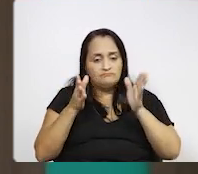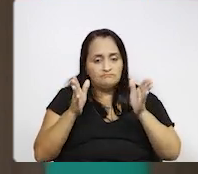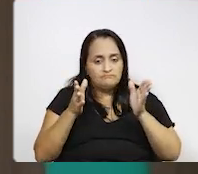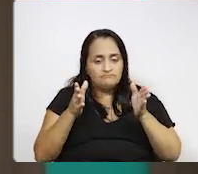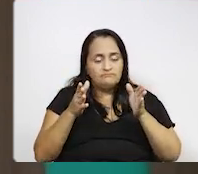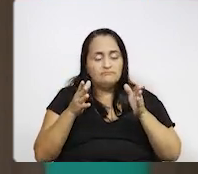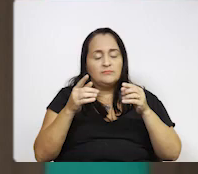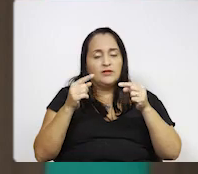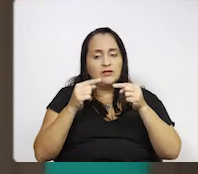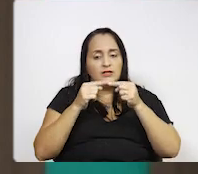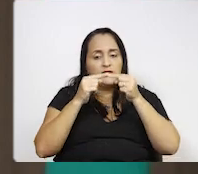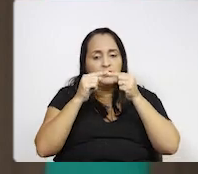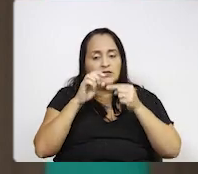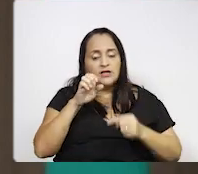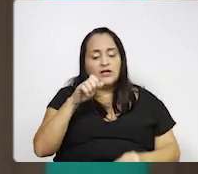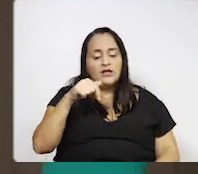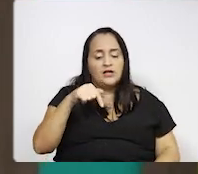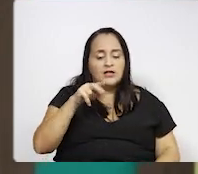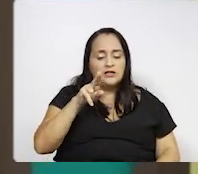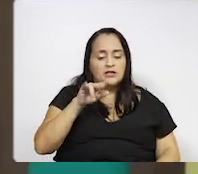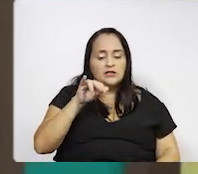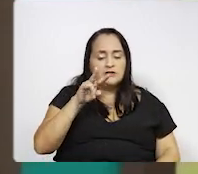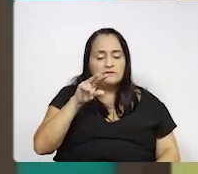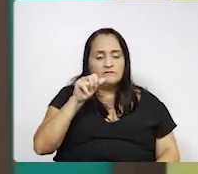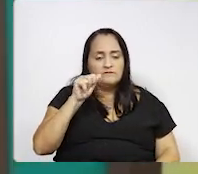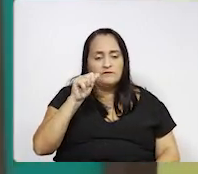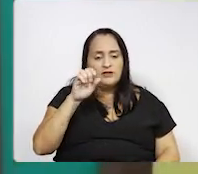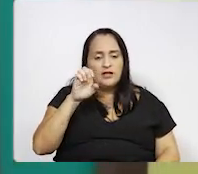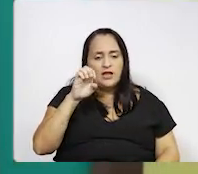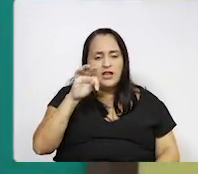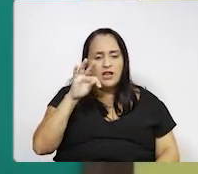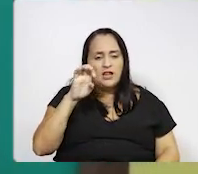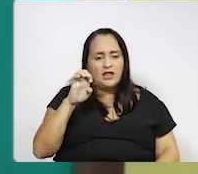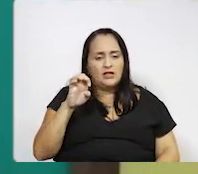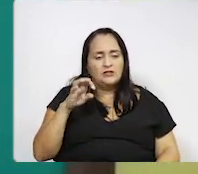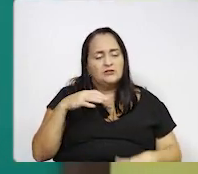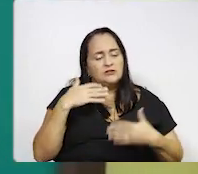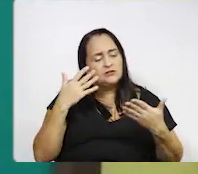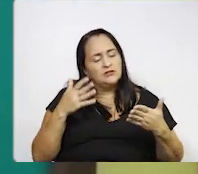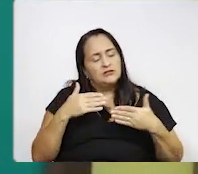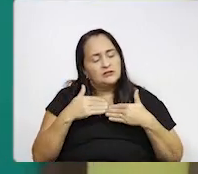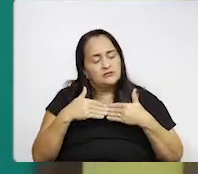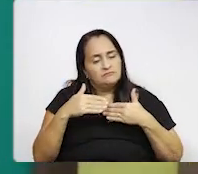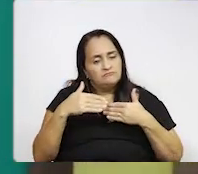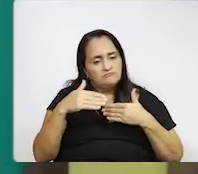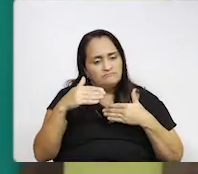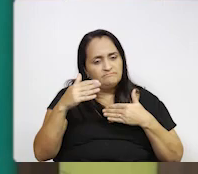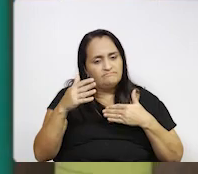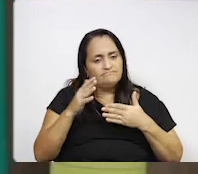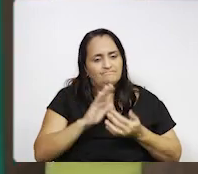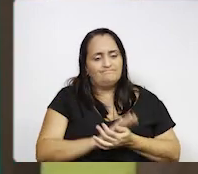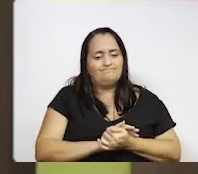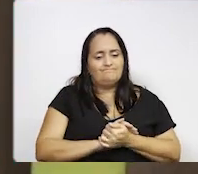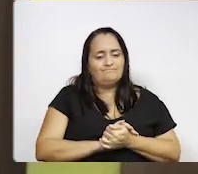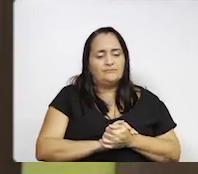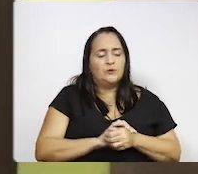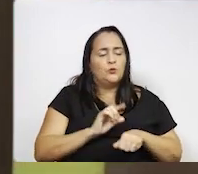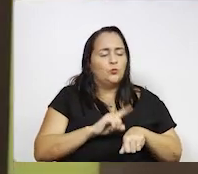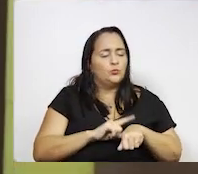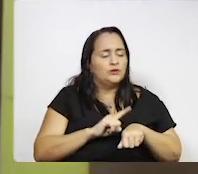14 sétimos, tá bom? E assim sucessivamente. Olha, esse tempo